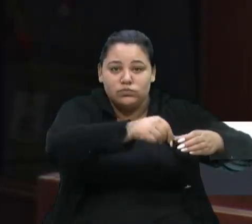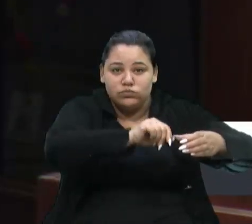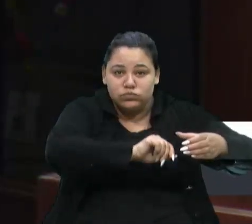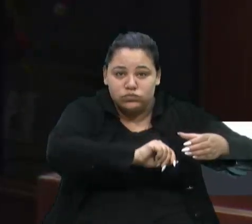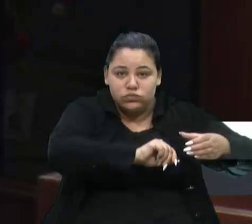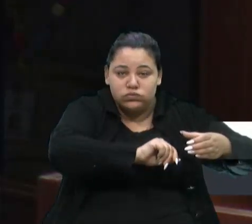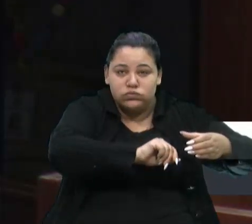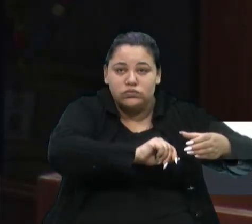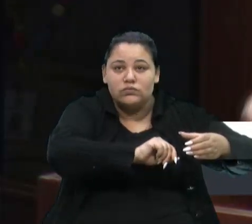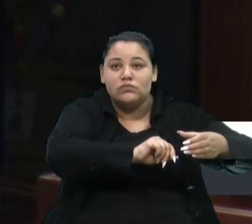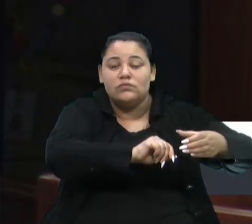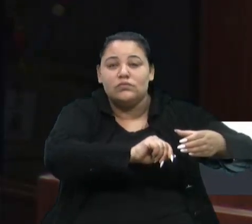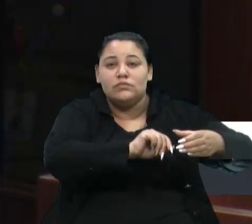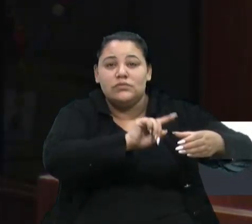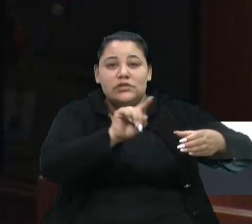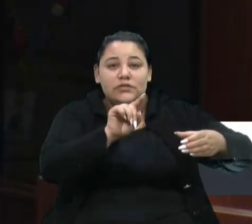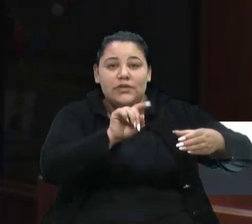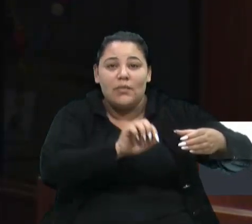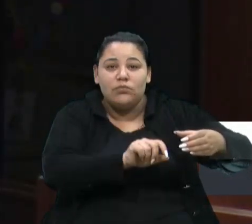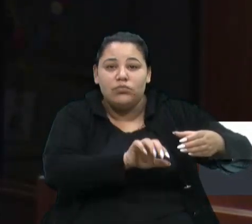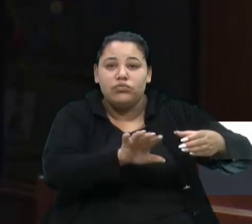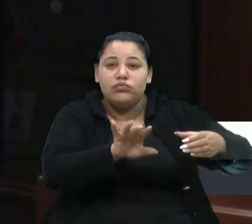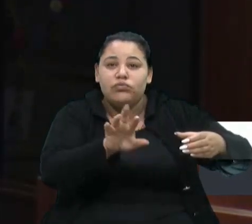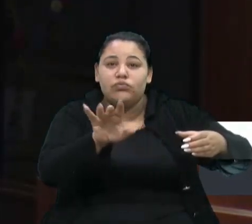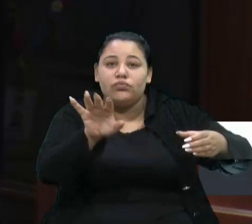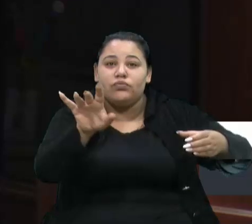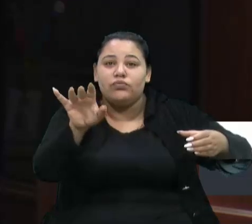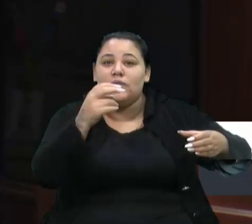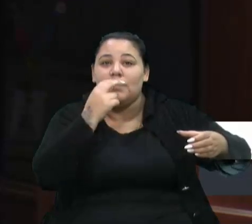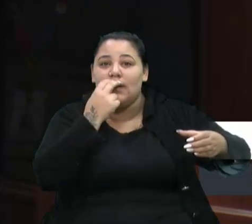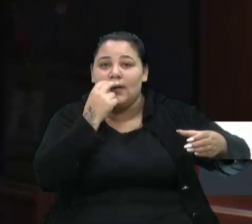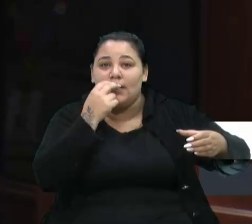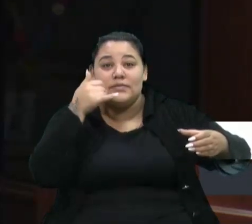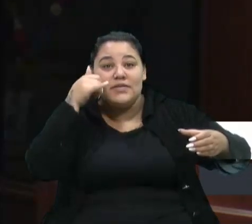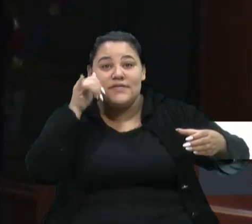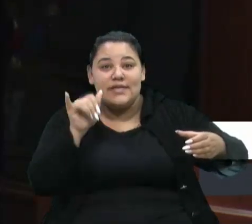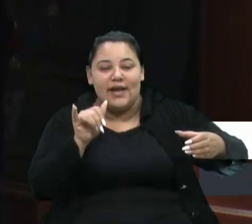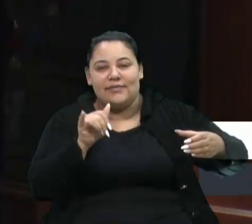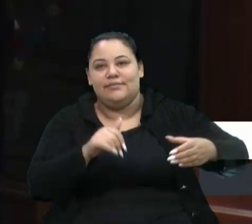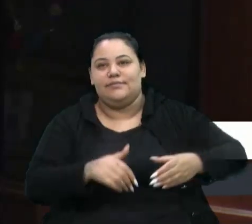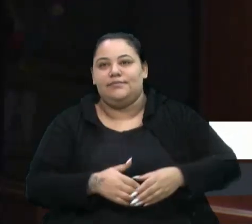não fique vazando gás aonde, para nós evitar esses incêndios.